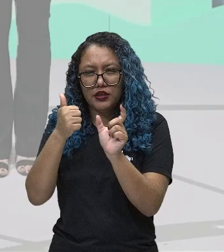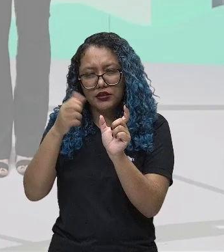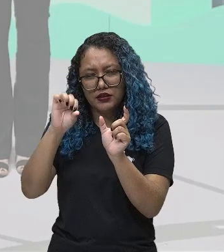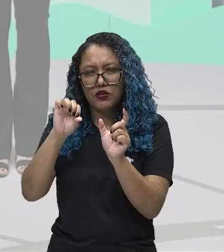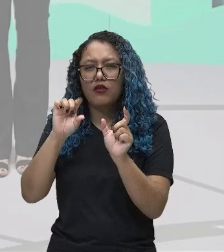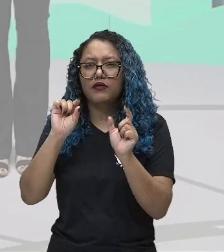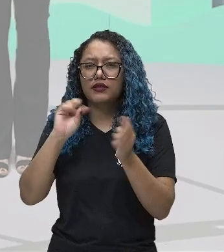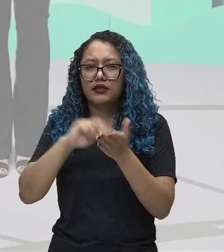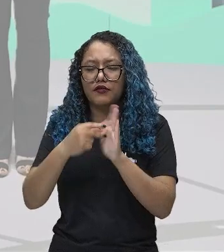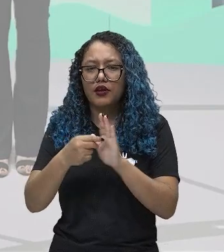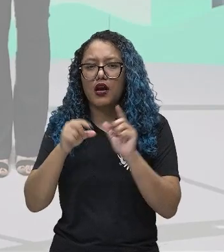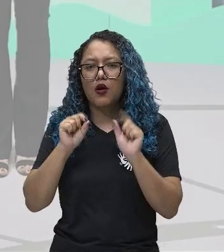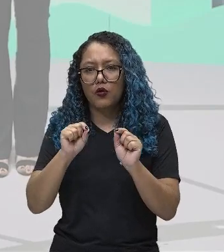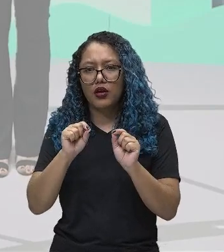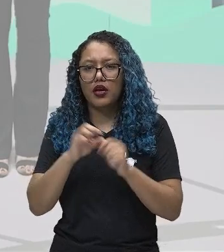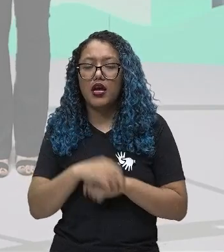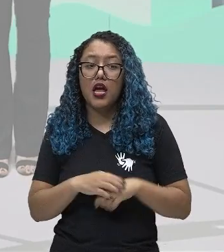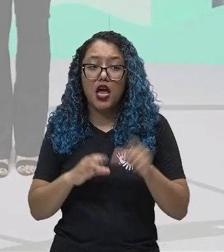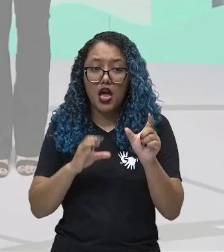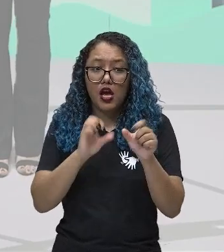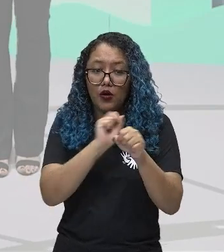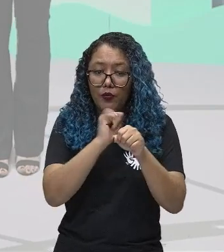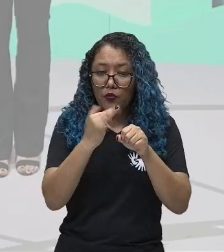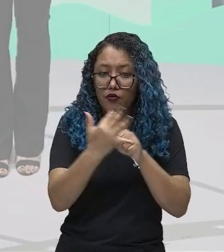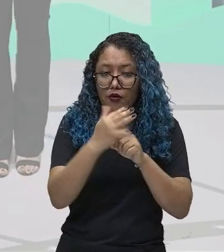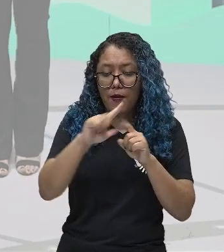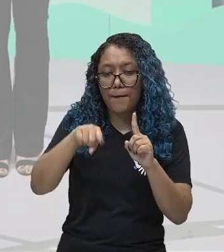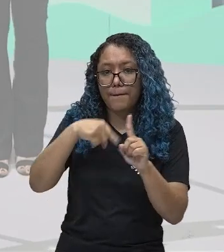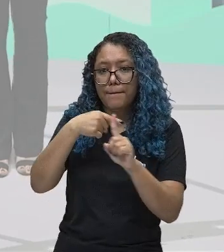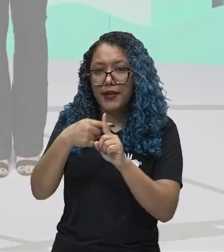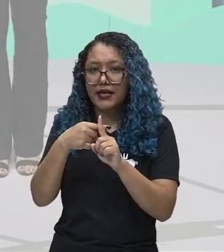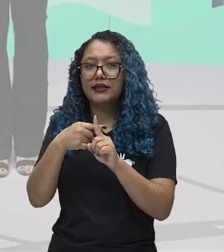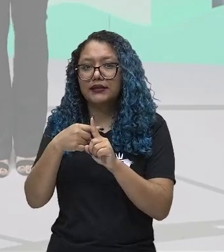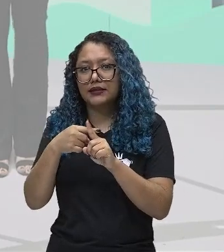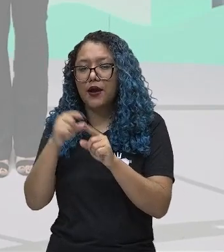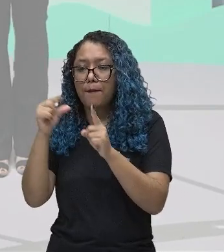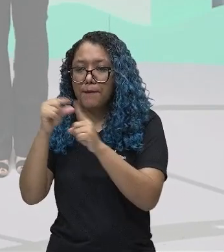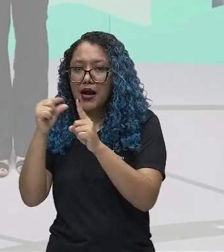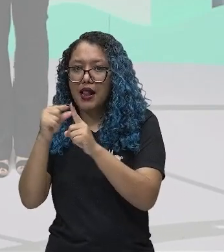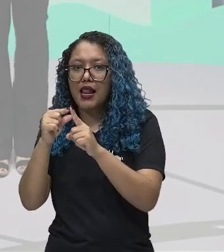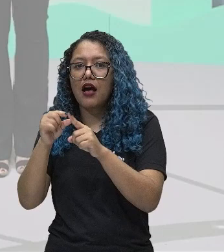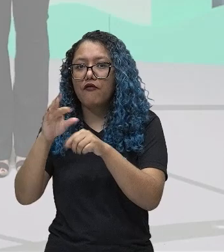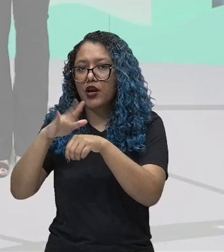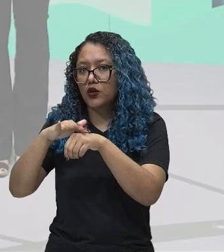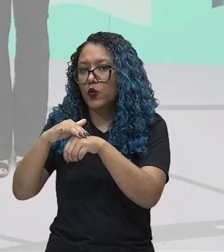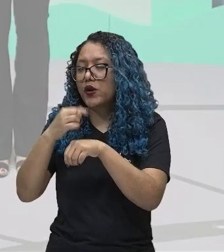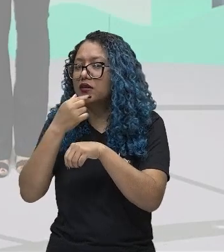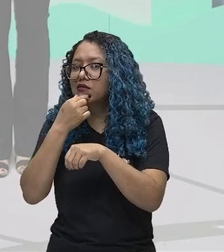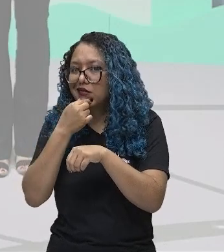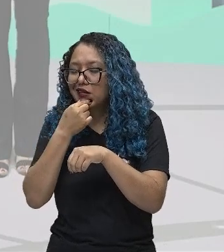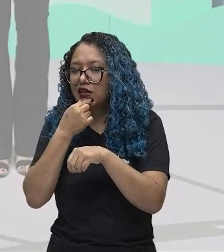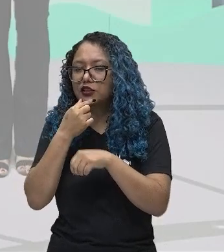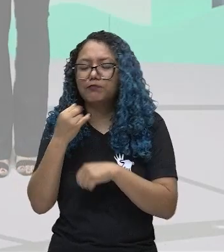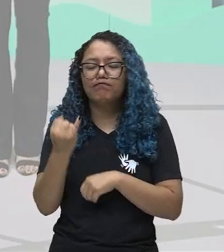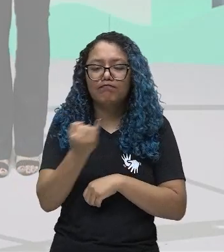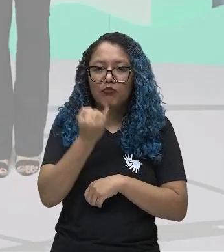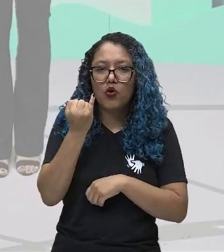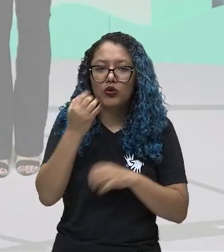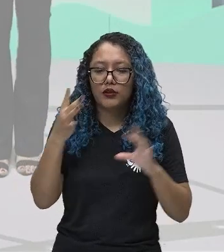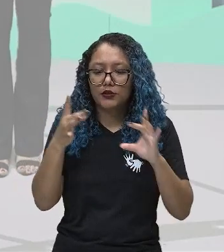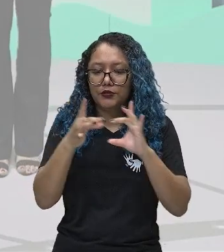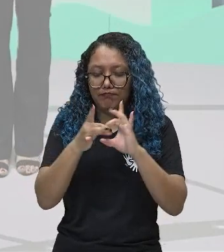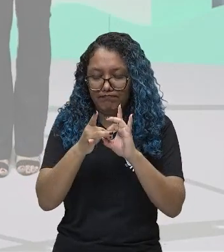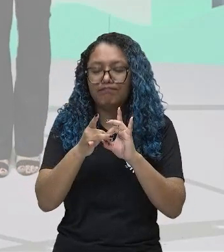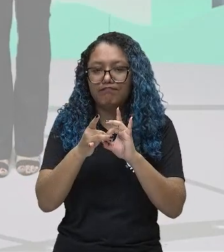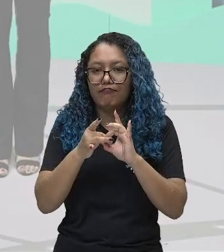junção do coronavírus com a palavra disease, que quer dizer doença em inglês. É importante a gente citar também